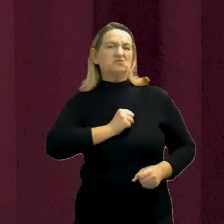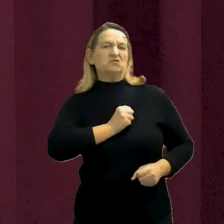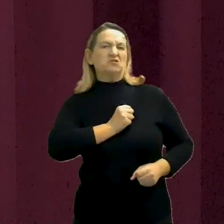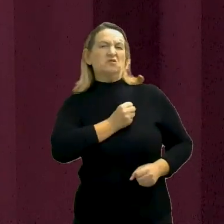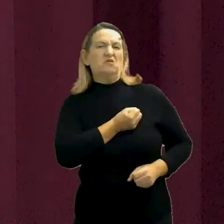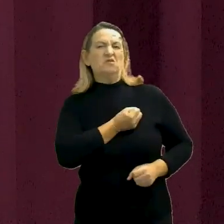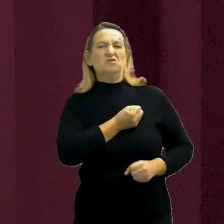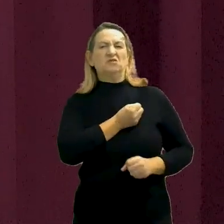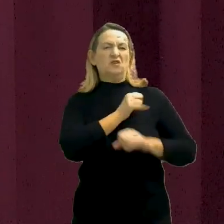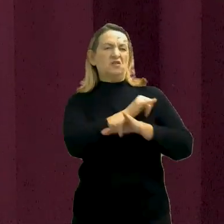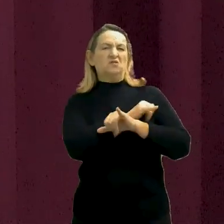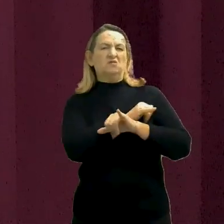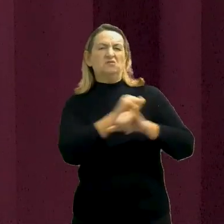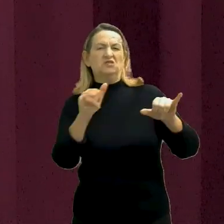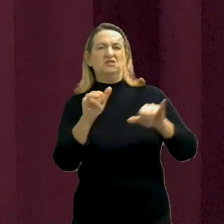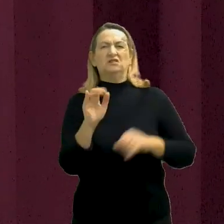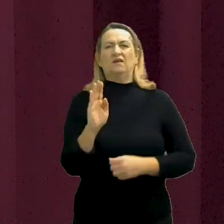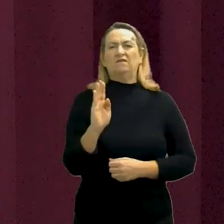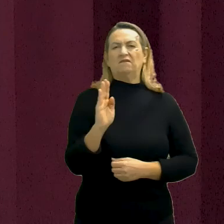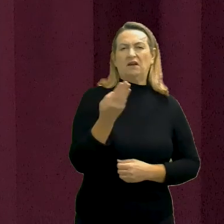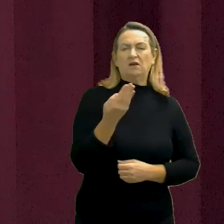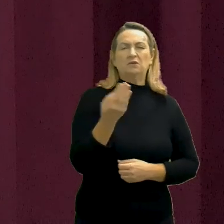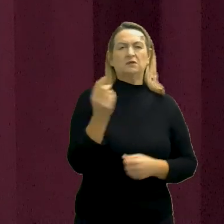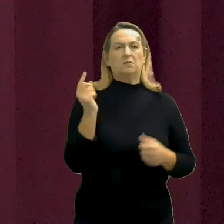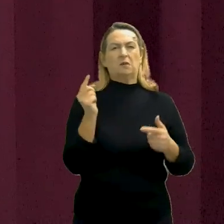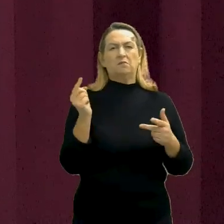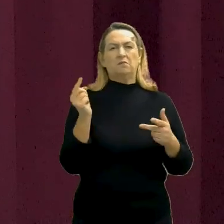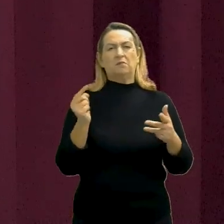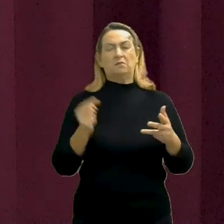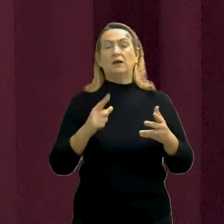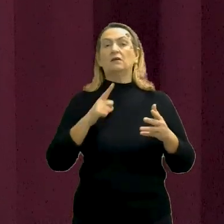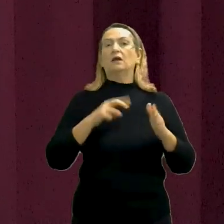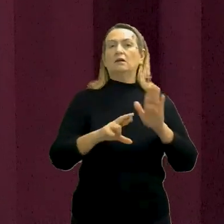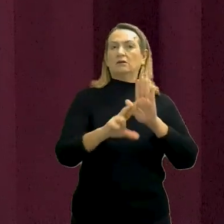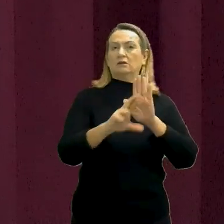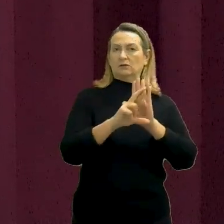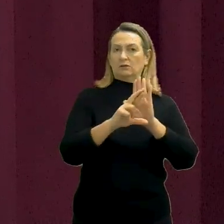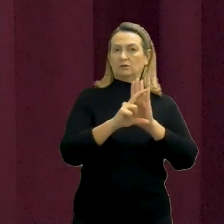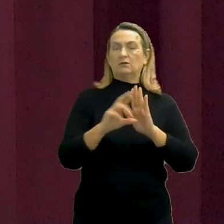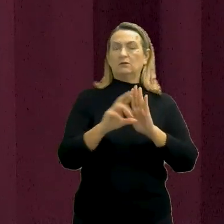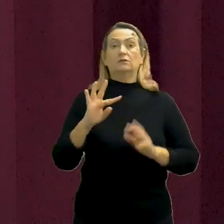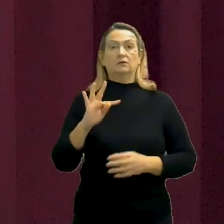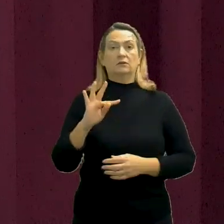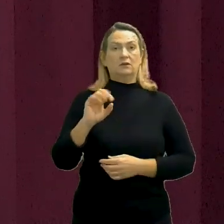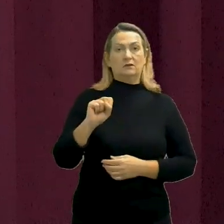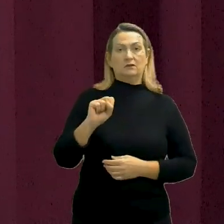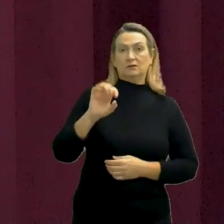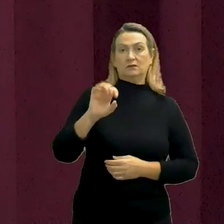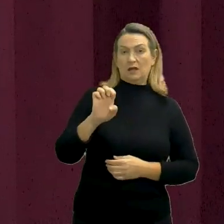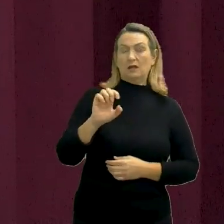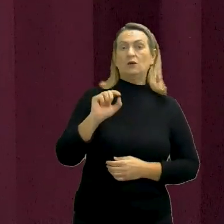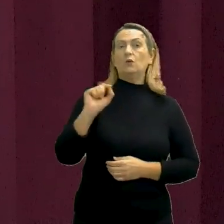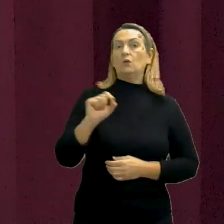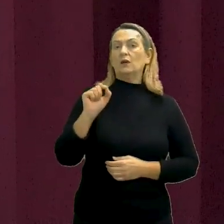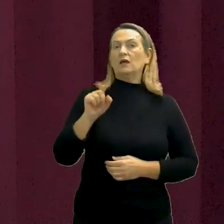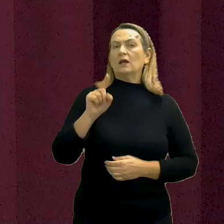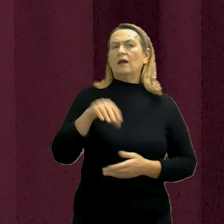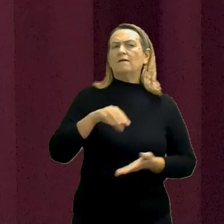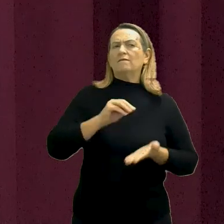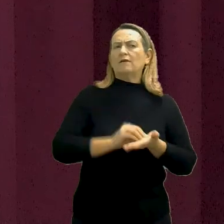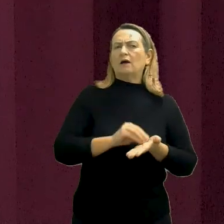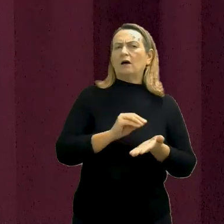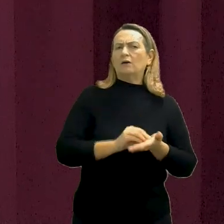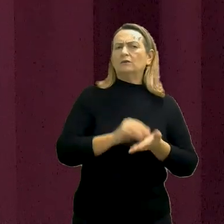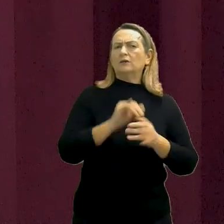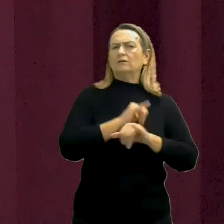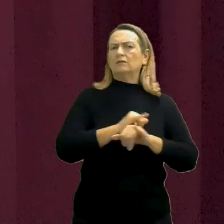jurisprudência uma legislação e resoluções do TSE no sentido eh do que é é desinformação e o que não é